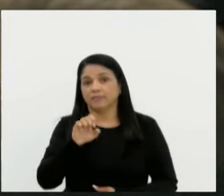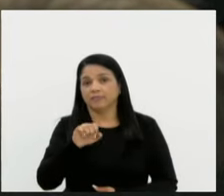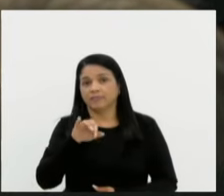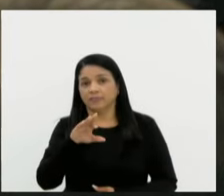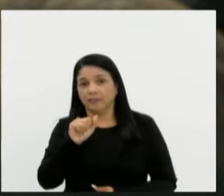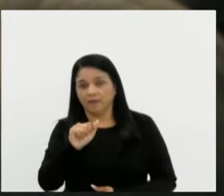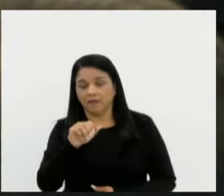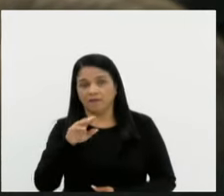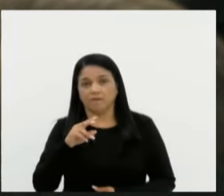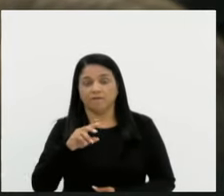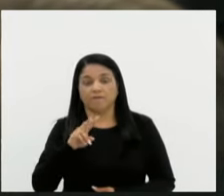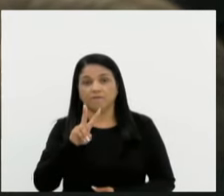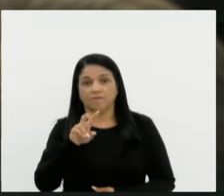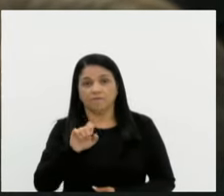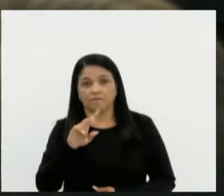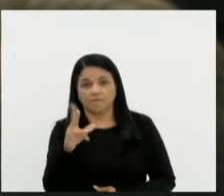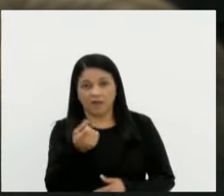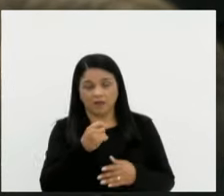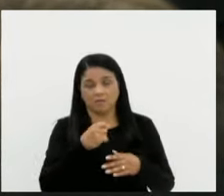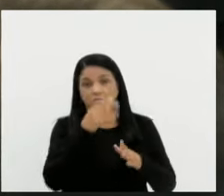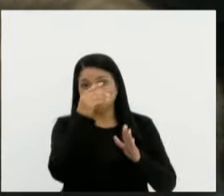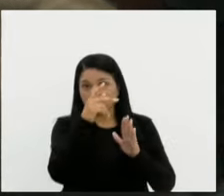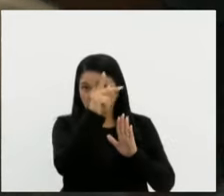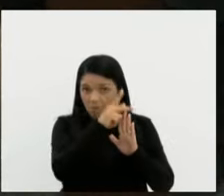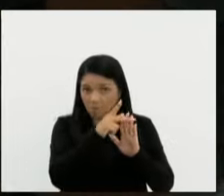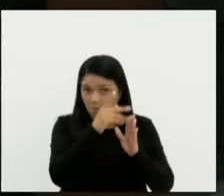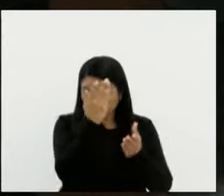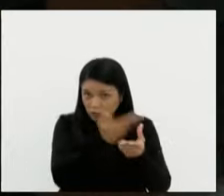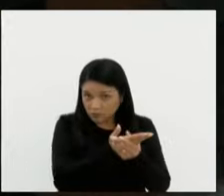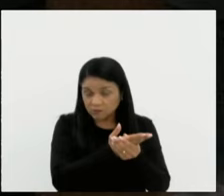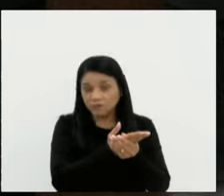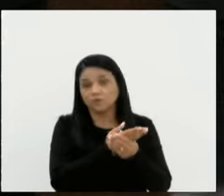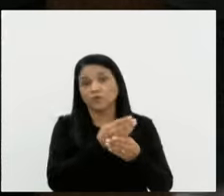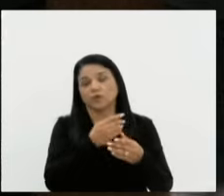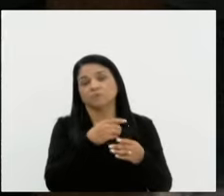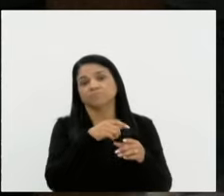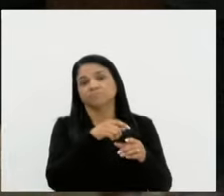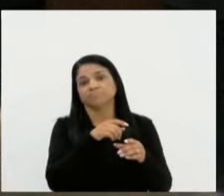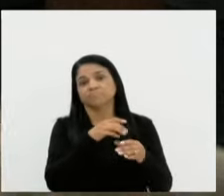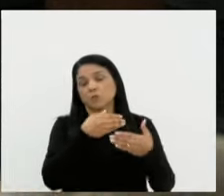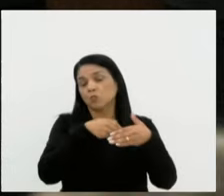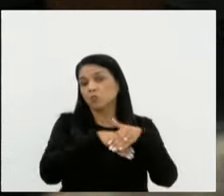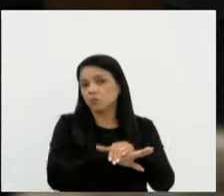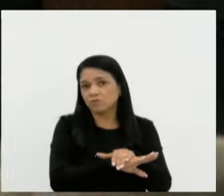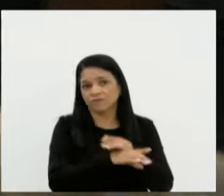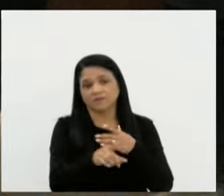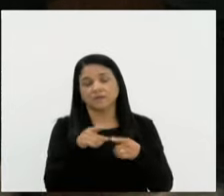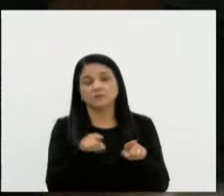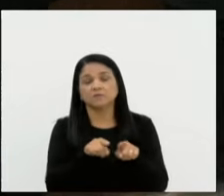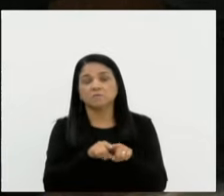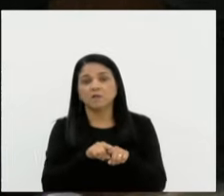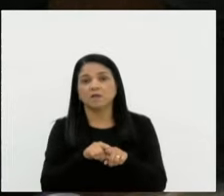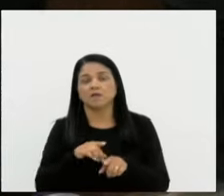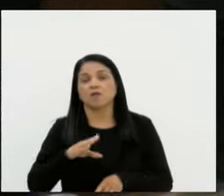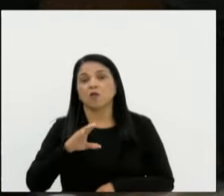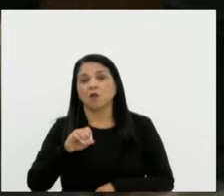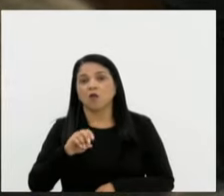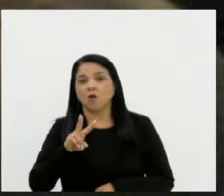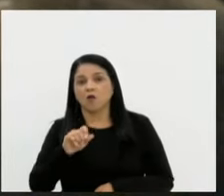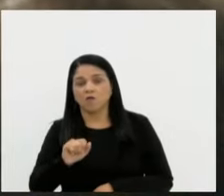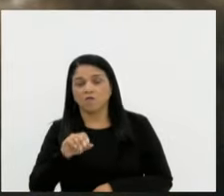ouvidos. Depois teve a Furna da Onça, que ninguém nunca foi ouvido.